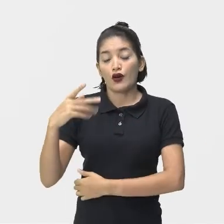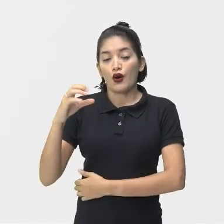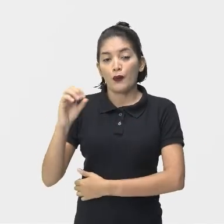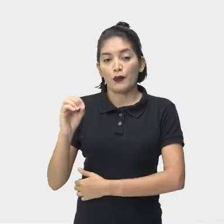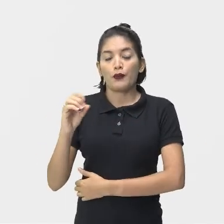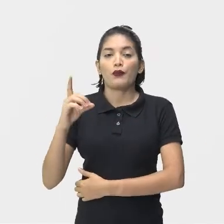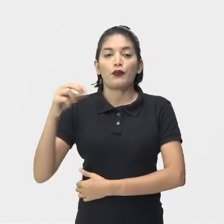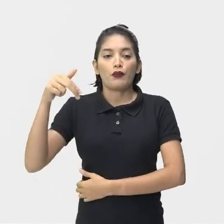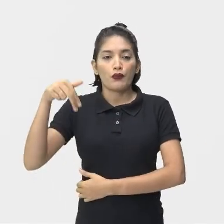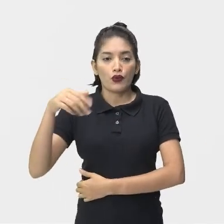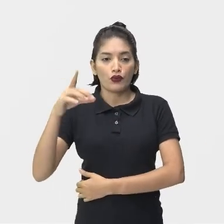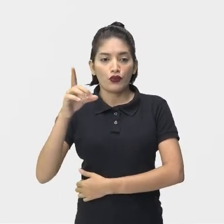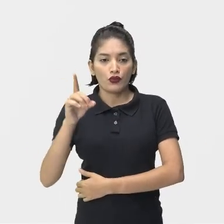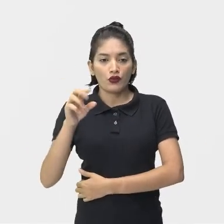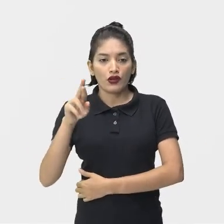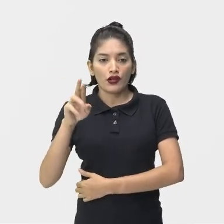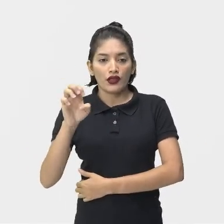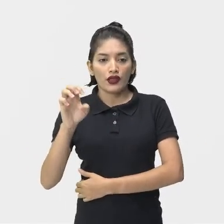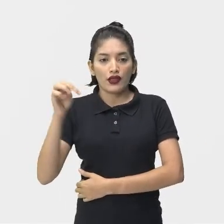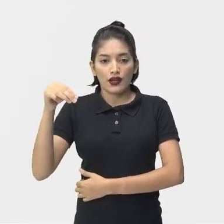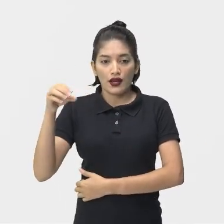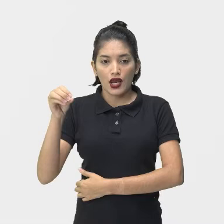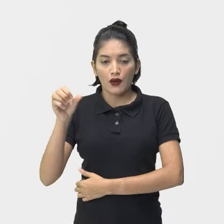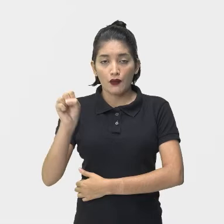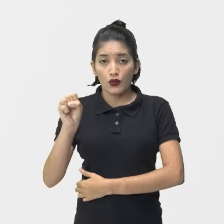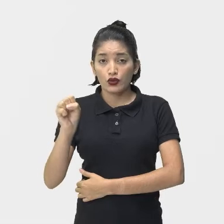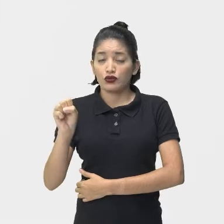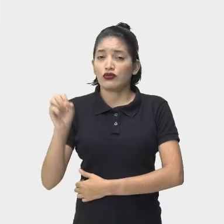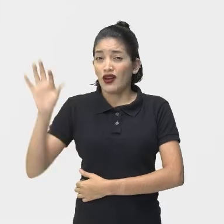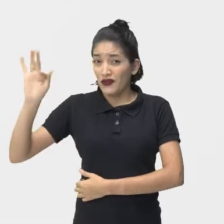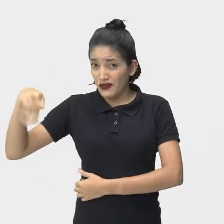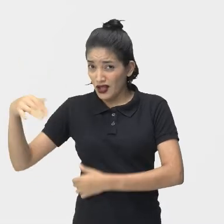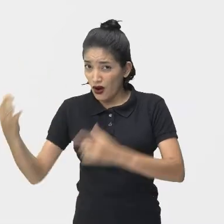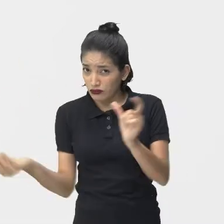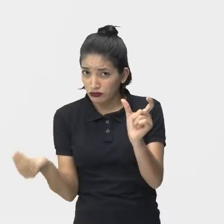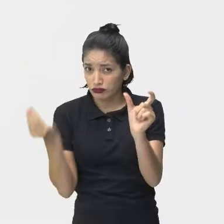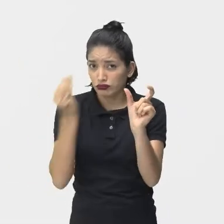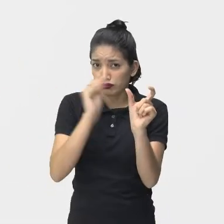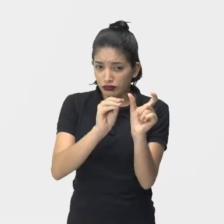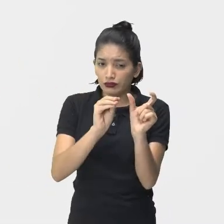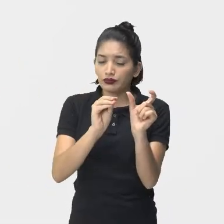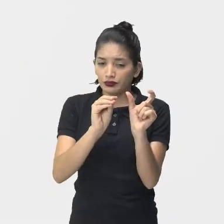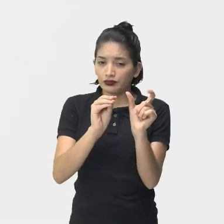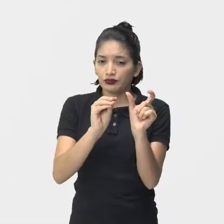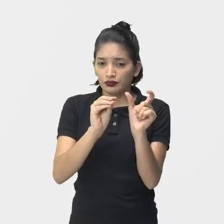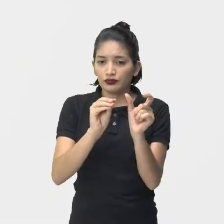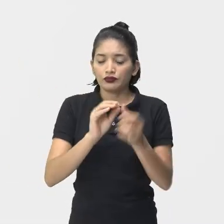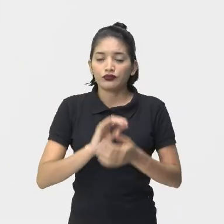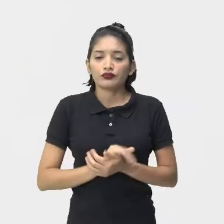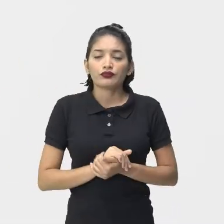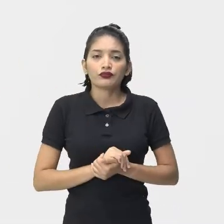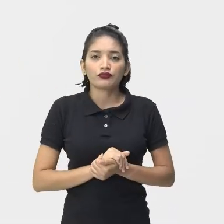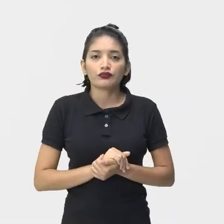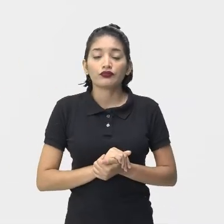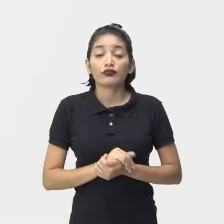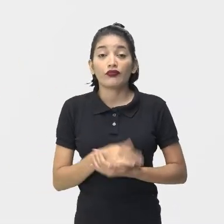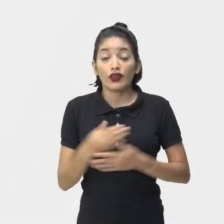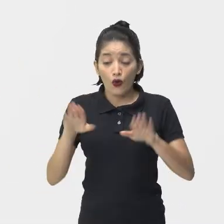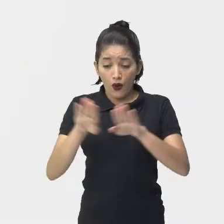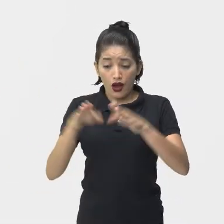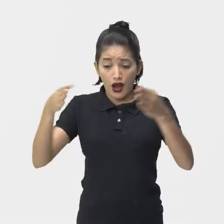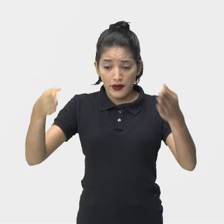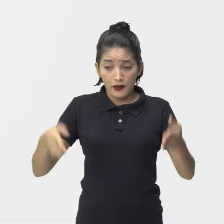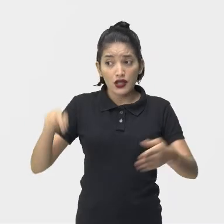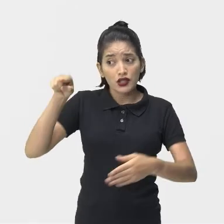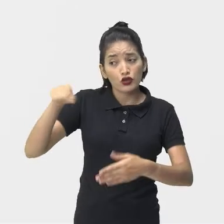Pondremos, correto? É só acrescentar as terminações. Então, colocaremos a mesa e